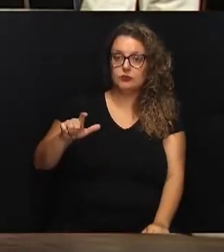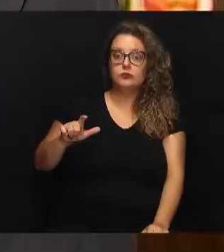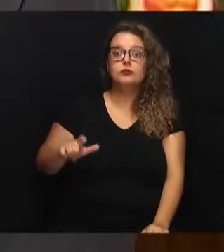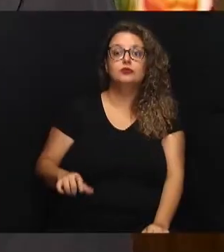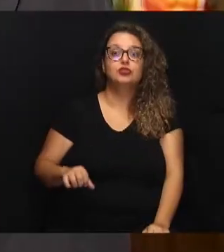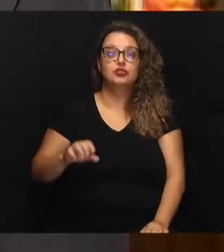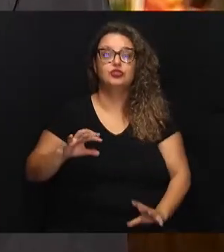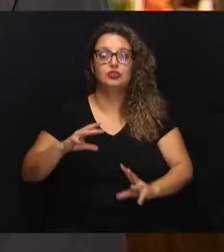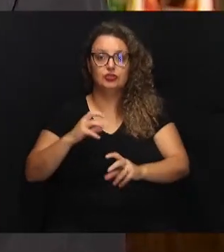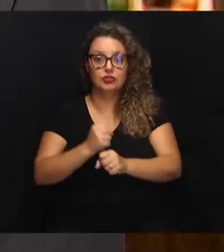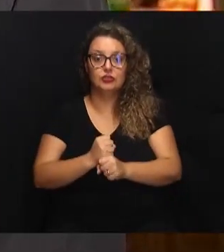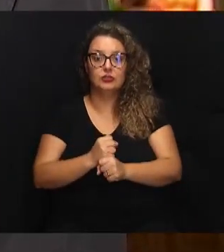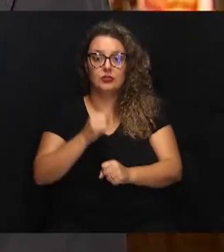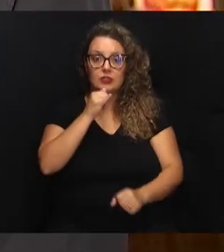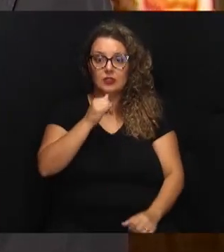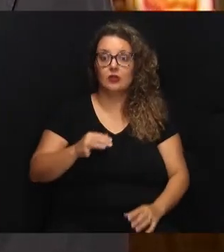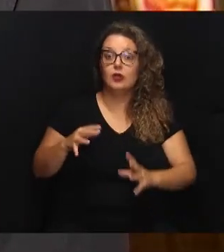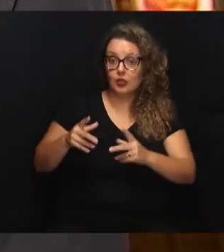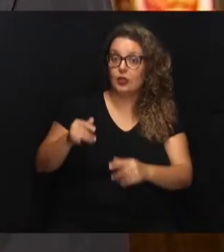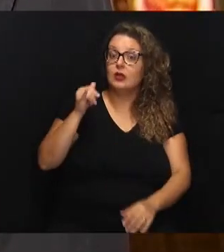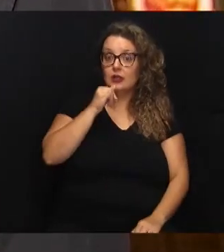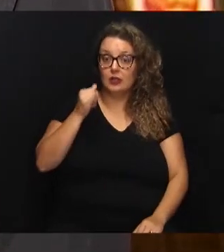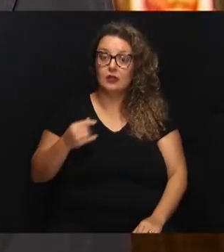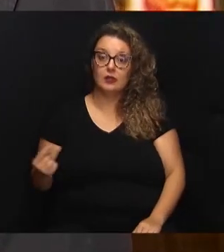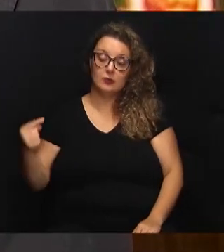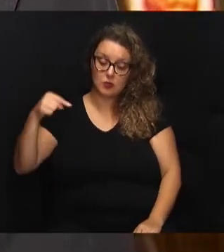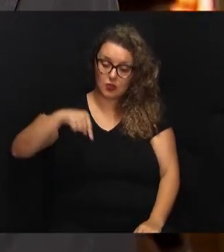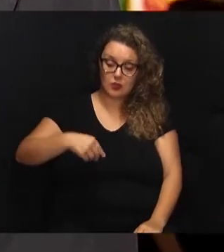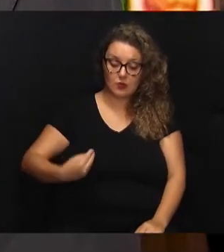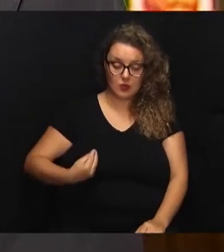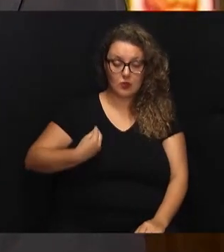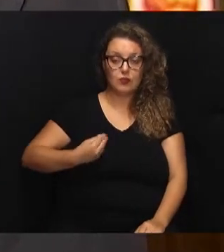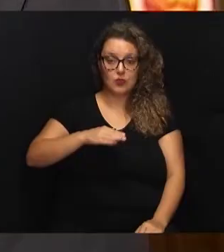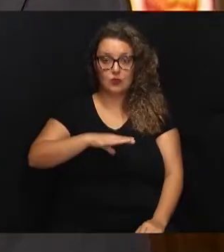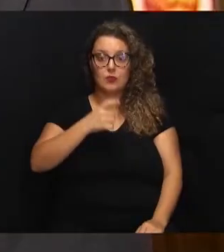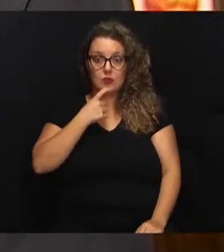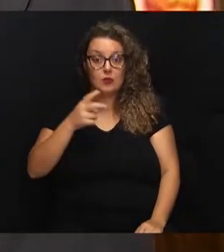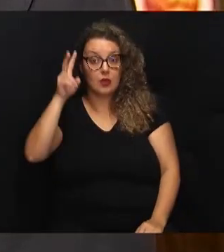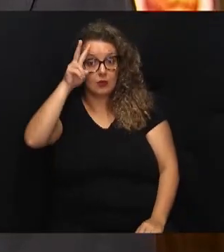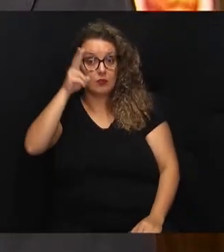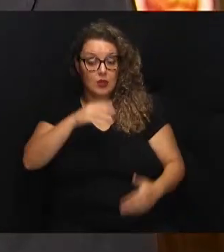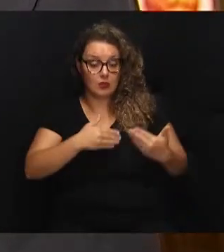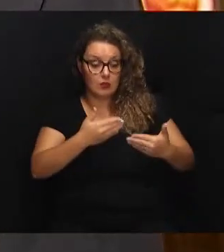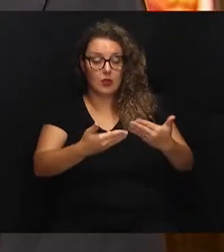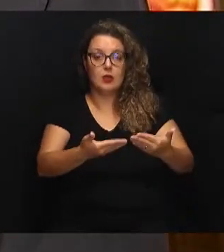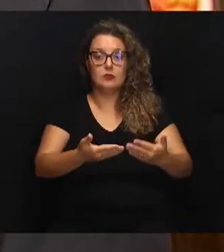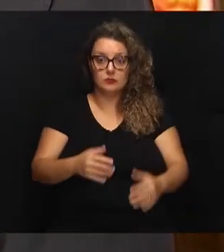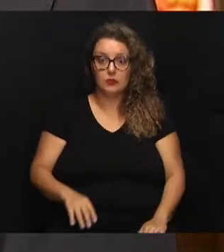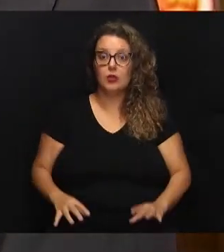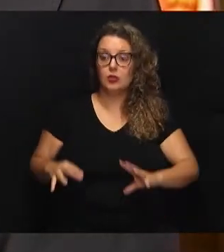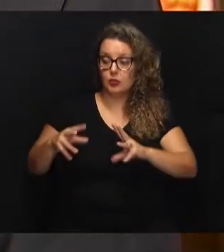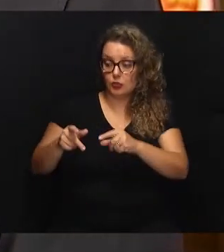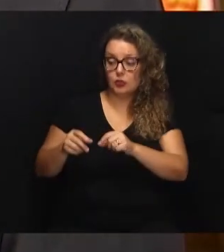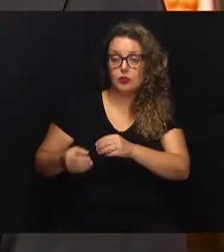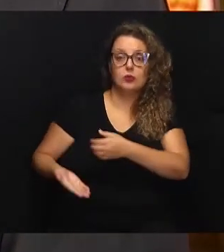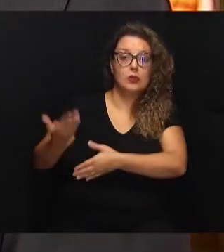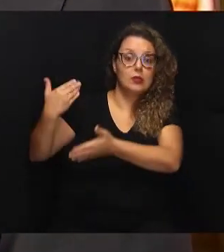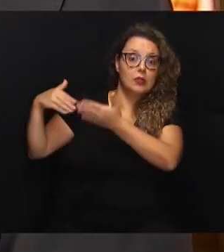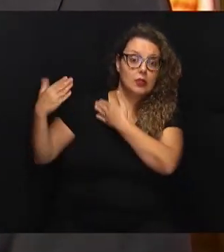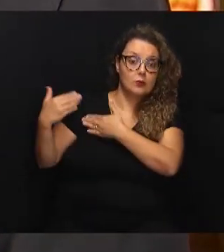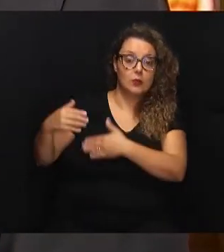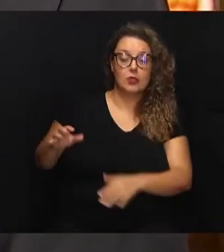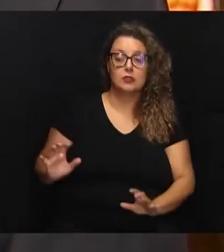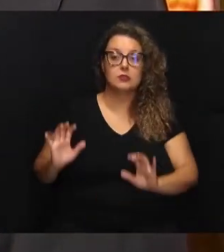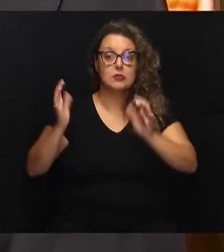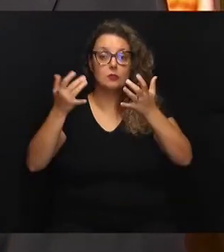Domenico Fornario. Com todos os italianos que ficam aqui em Campinas, é muito importante de lembrar as nossas raízes, celebrar a cultura